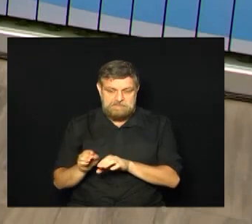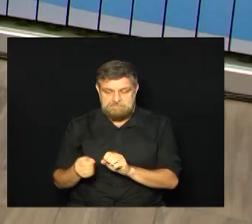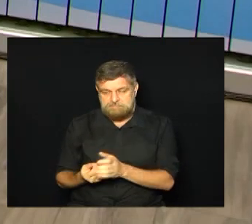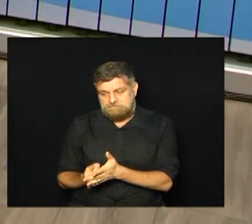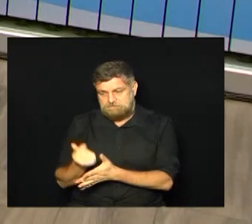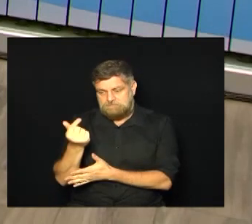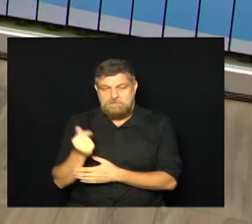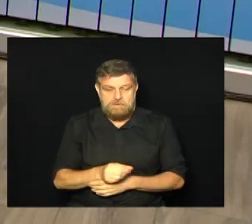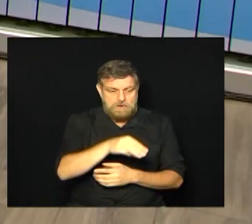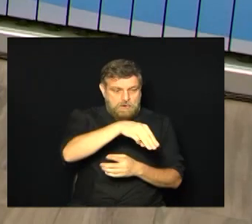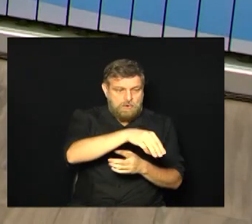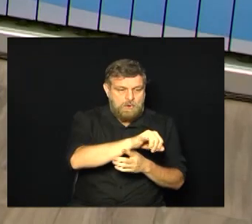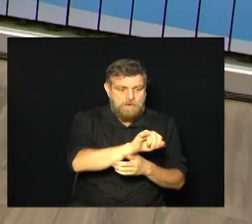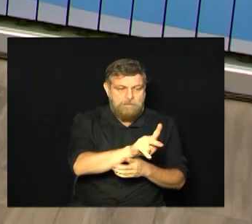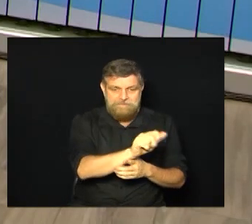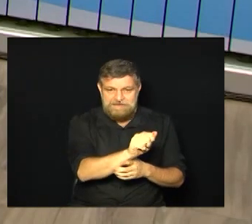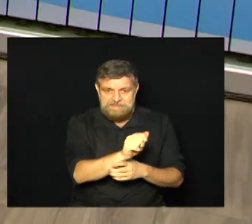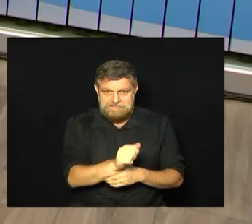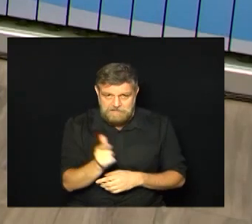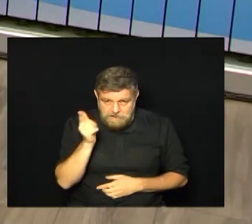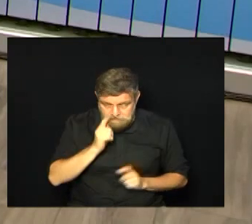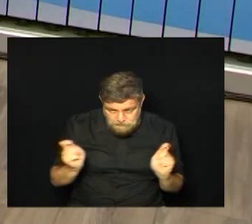milhas, mais milhas, compensa?